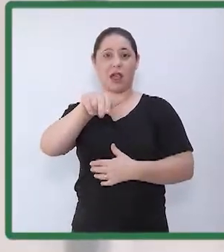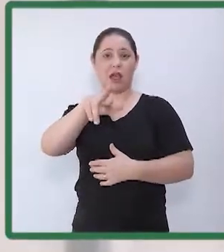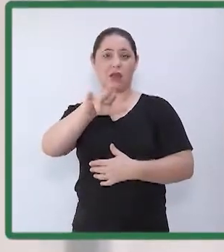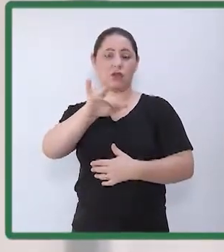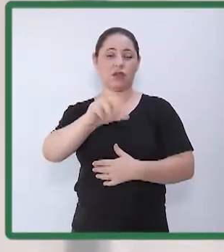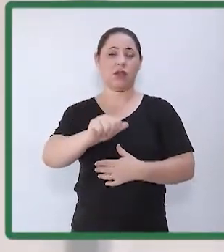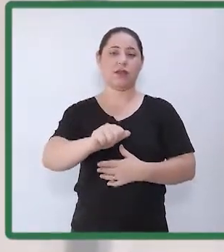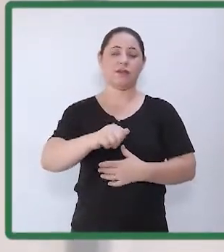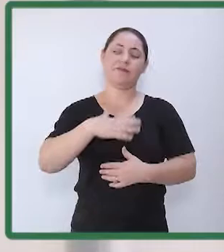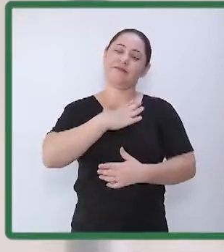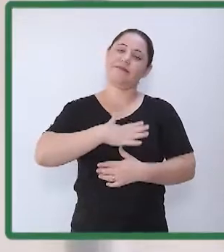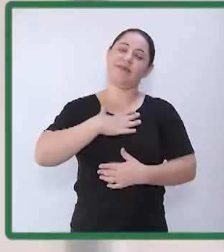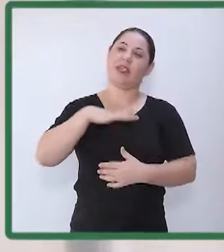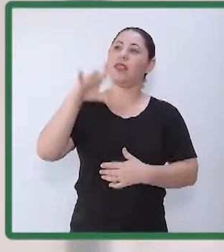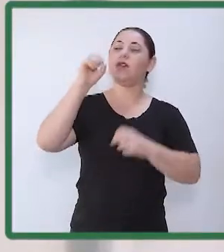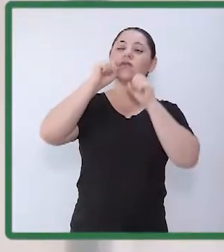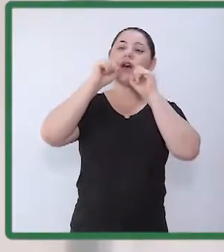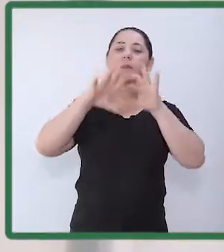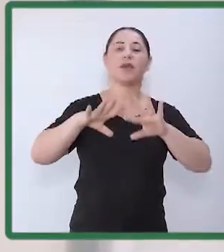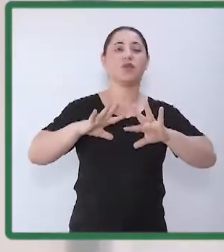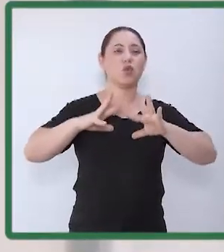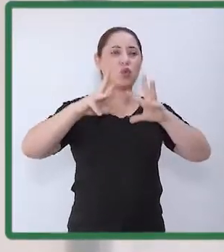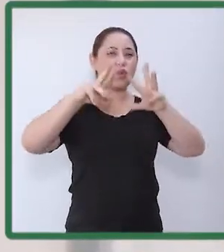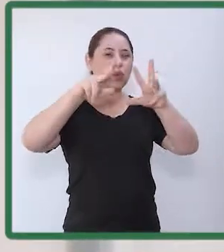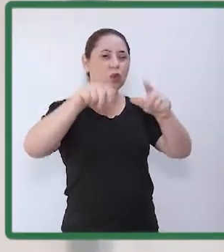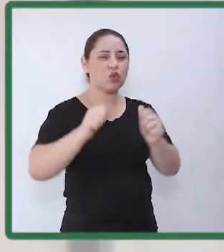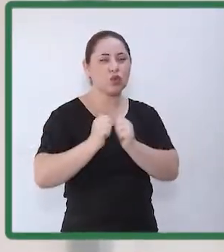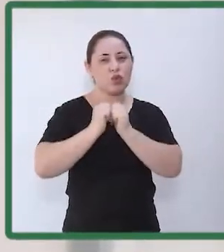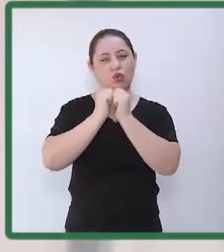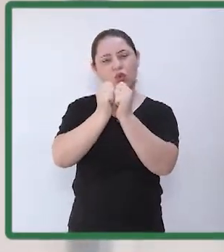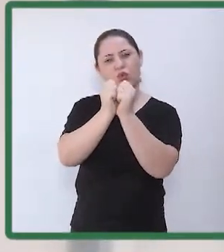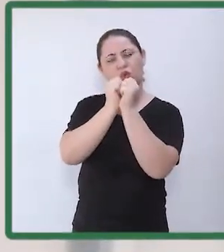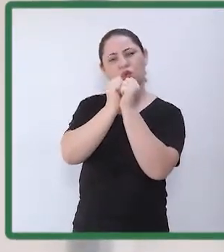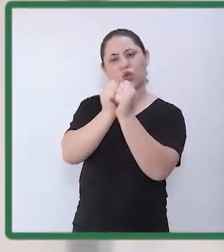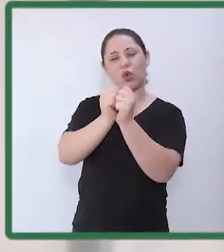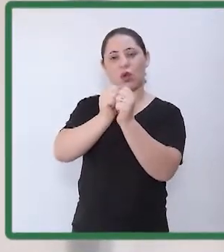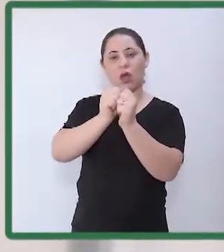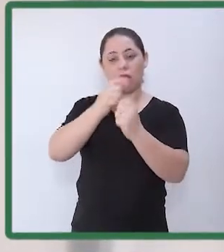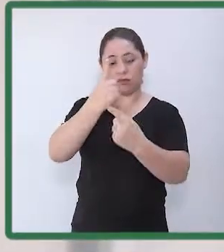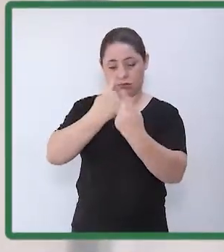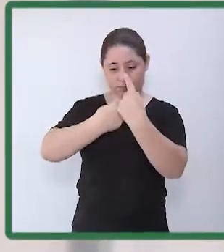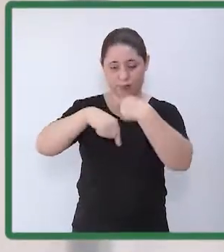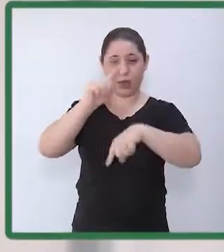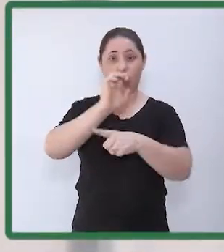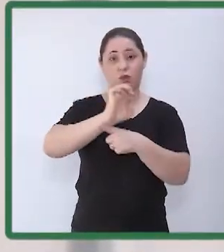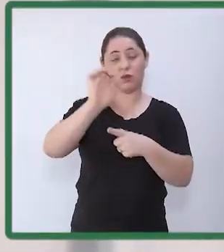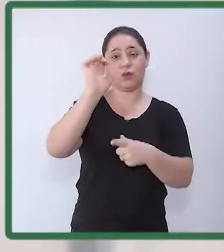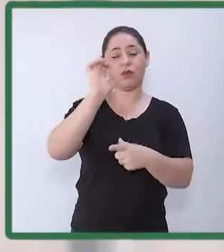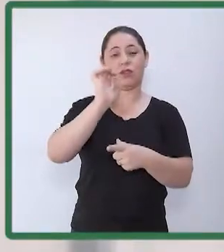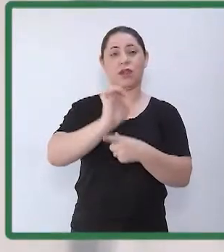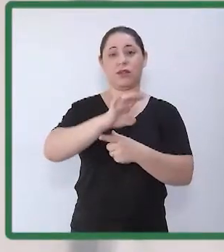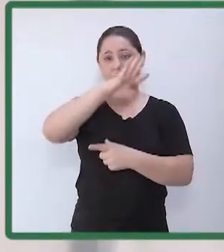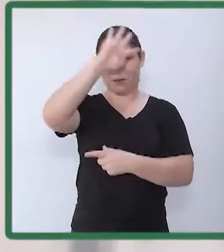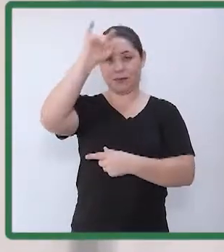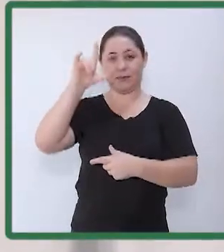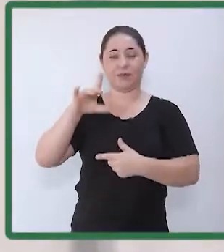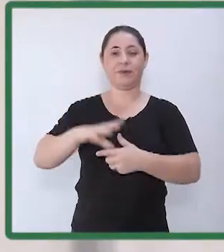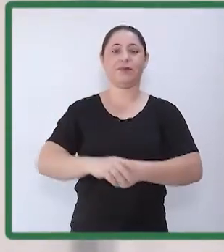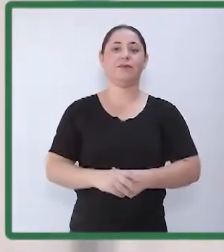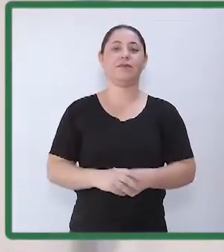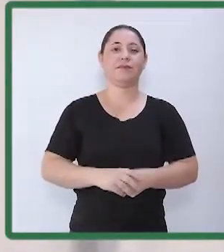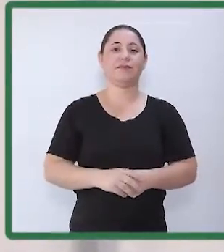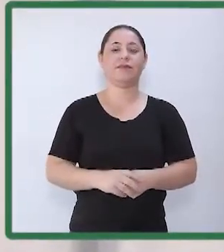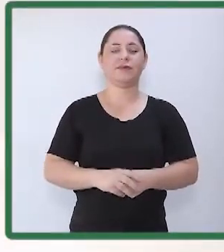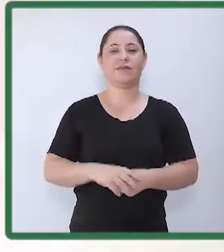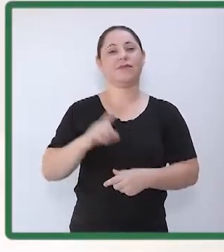Gláucia. É um prazer e que Deus continue abençoando a todos nós. Vamos juntos aí continuar a transformação do nosso estado de Mato Grosso do